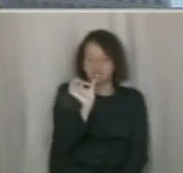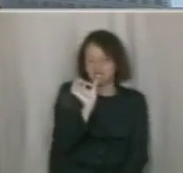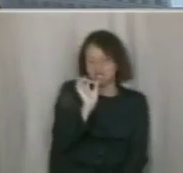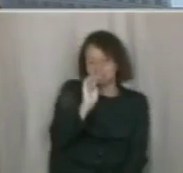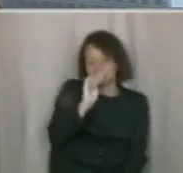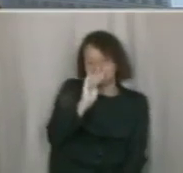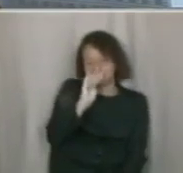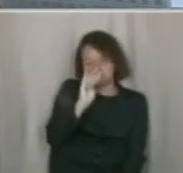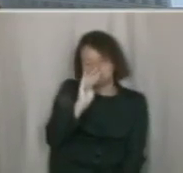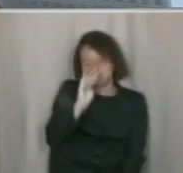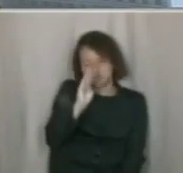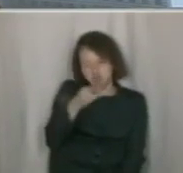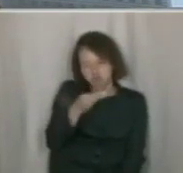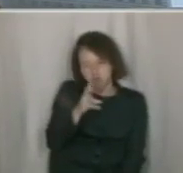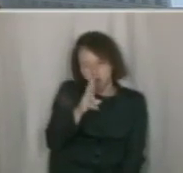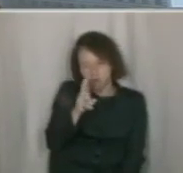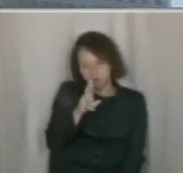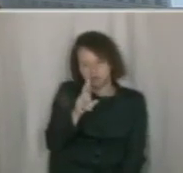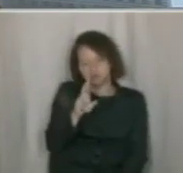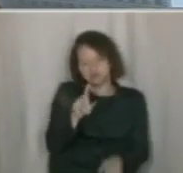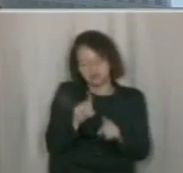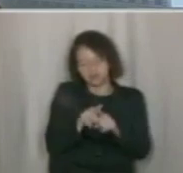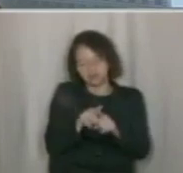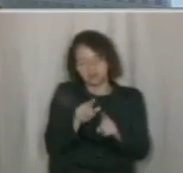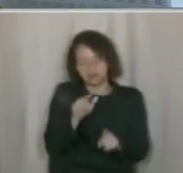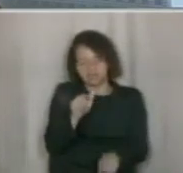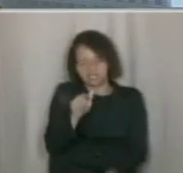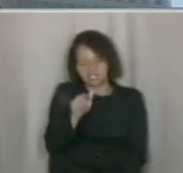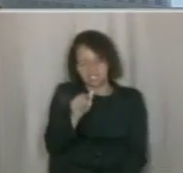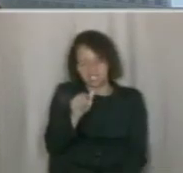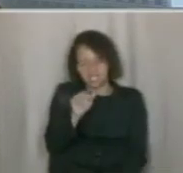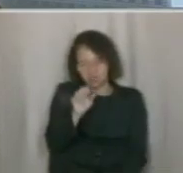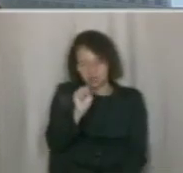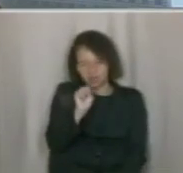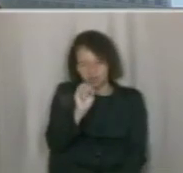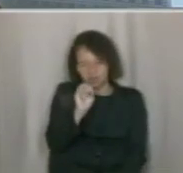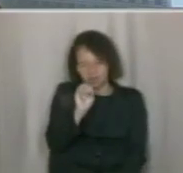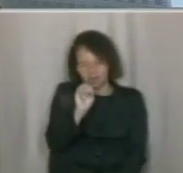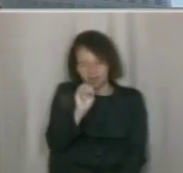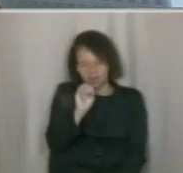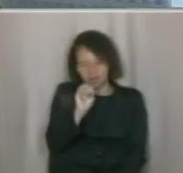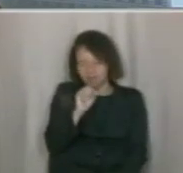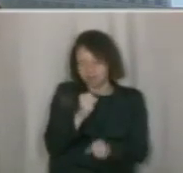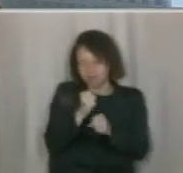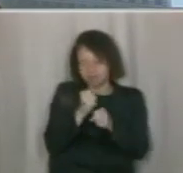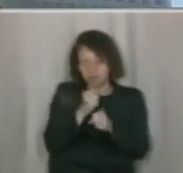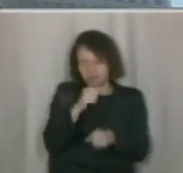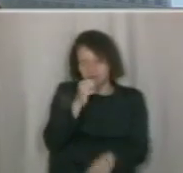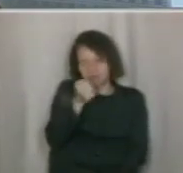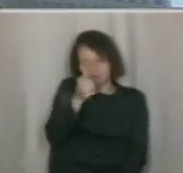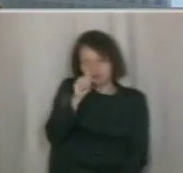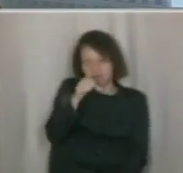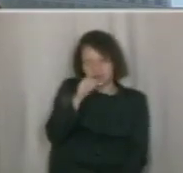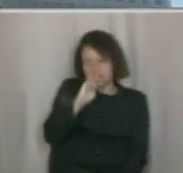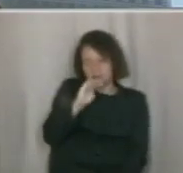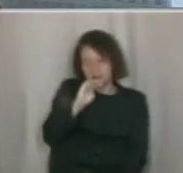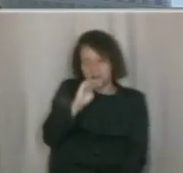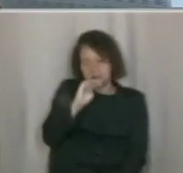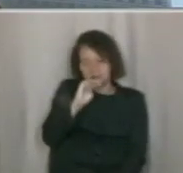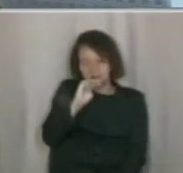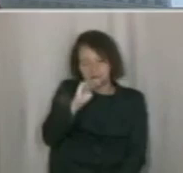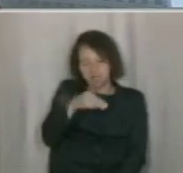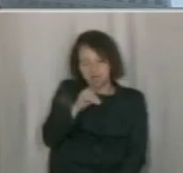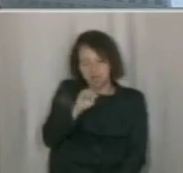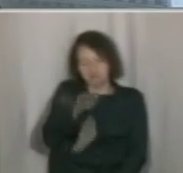.631.087,89 centavos. Uma obra muito cara, quase